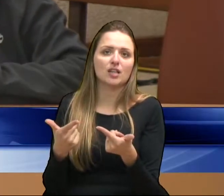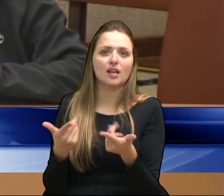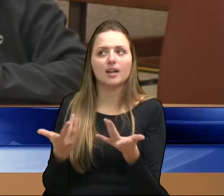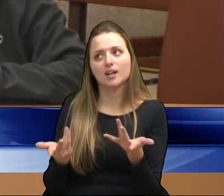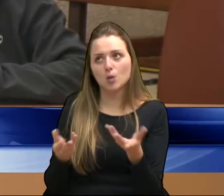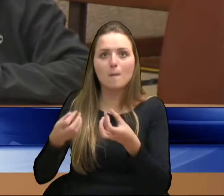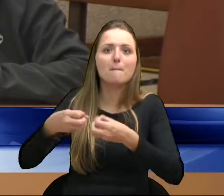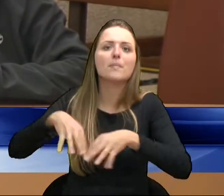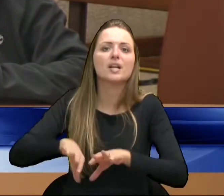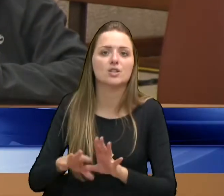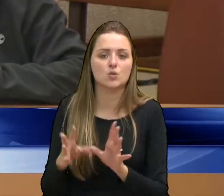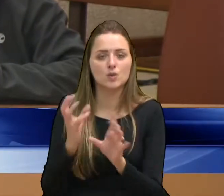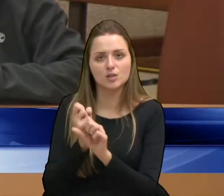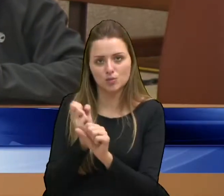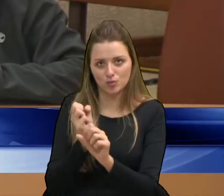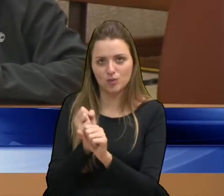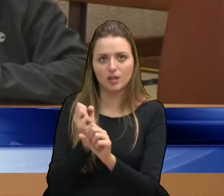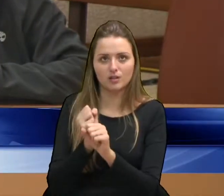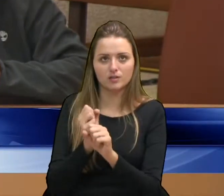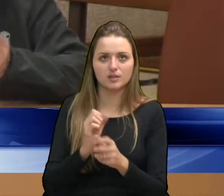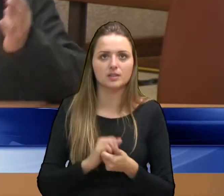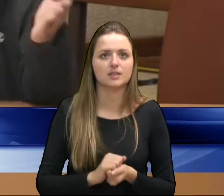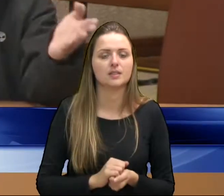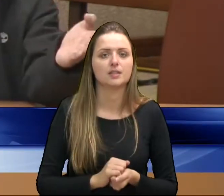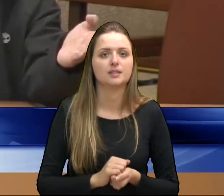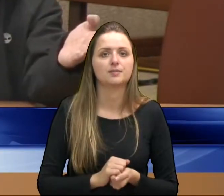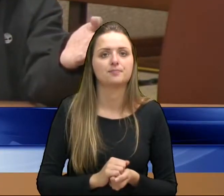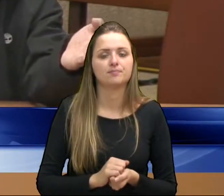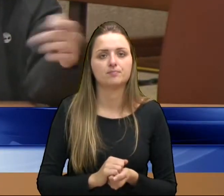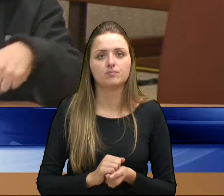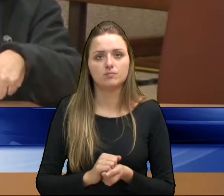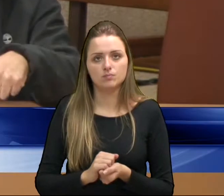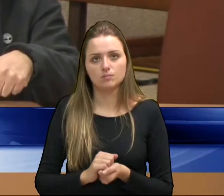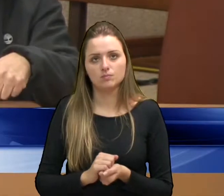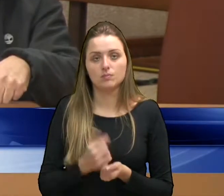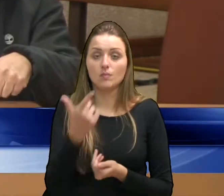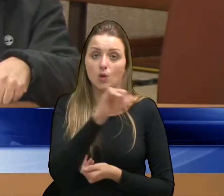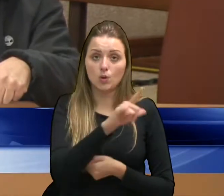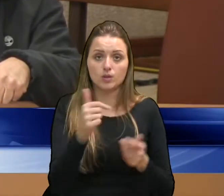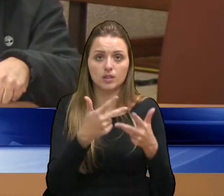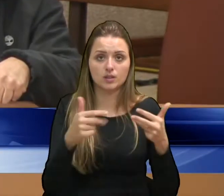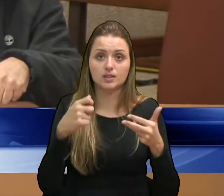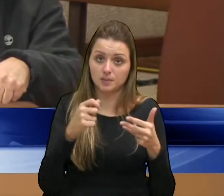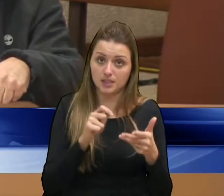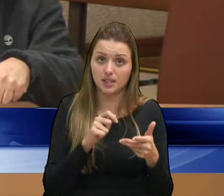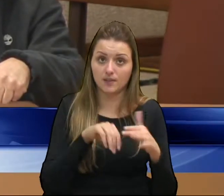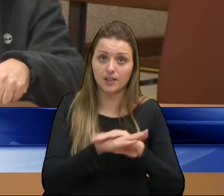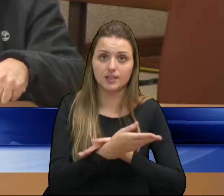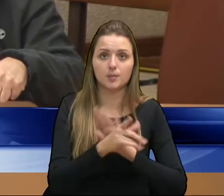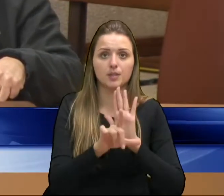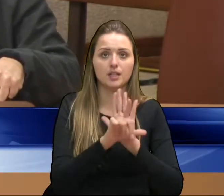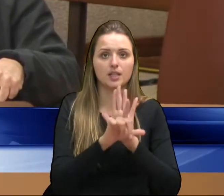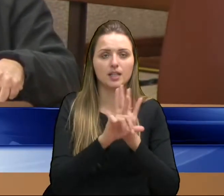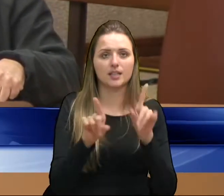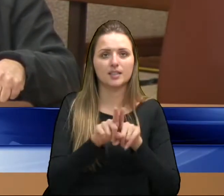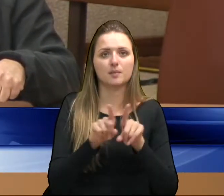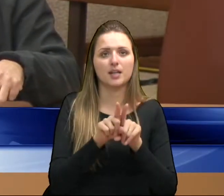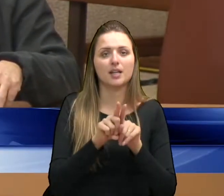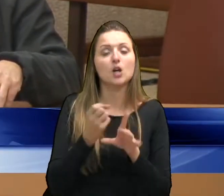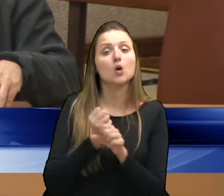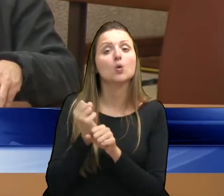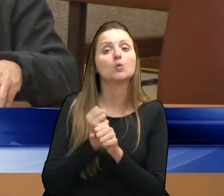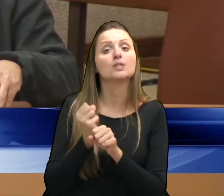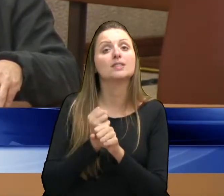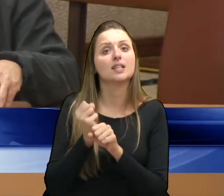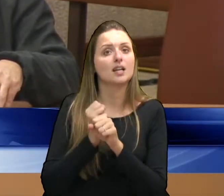no cálculo, né? Então, a questão de ser ônibus, outra coisa que era bom colocar aqui, é idade média de frota. Não